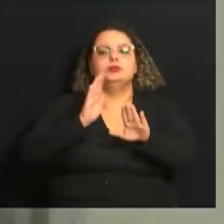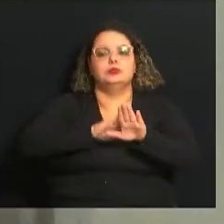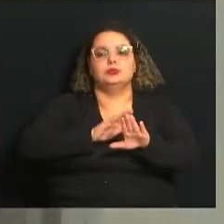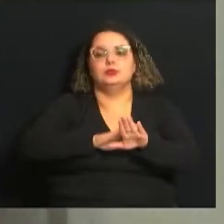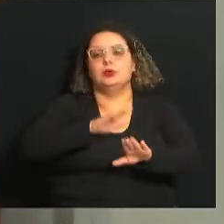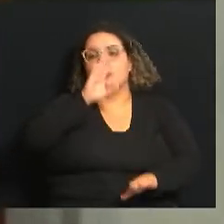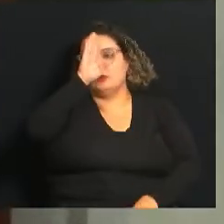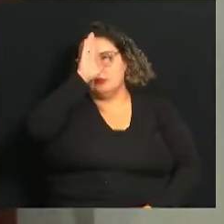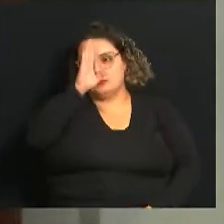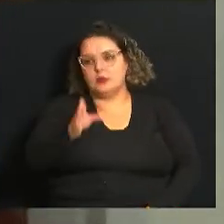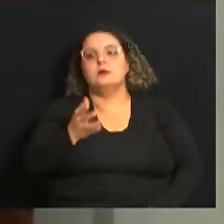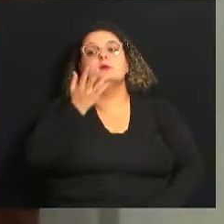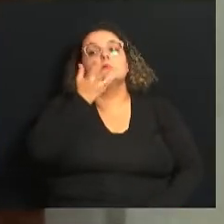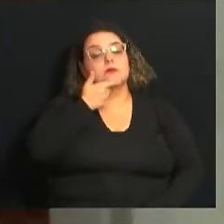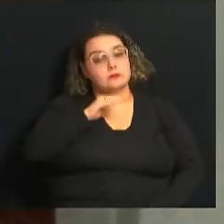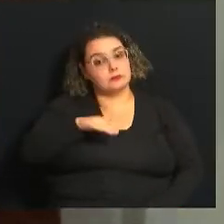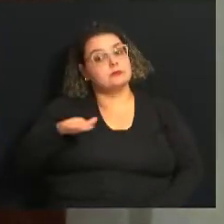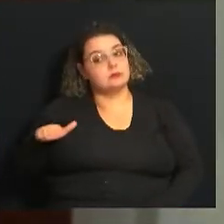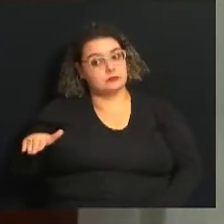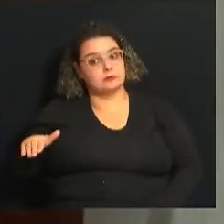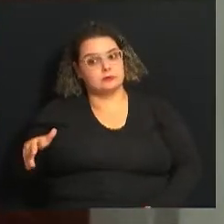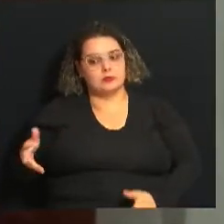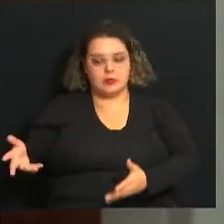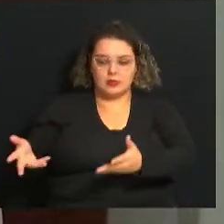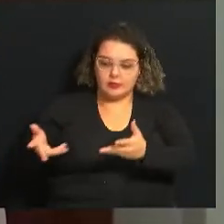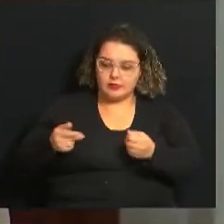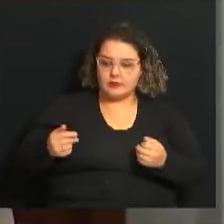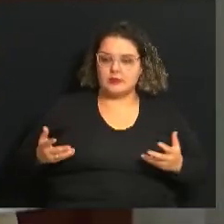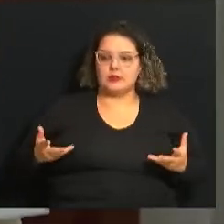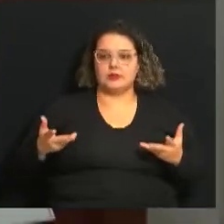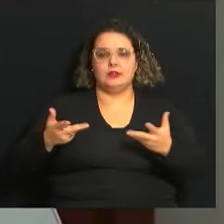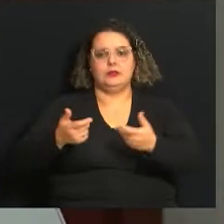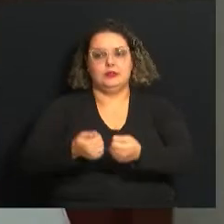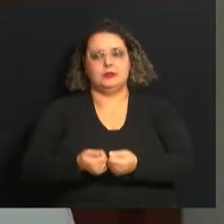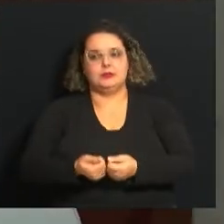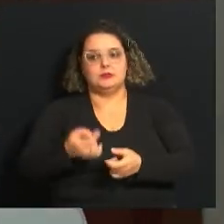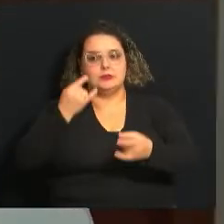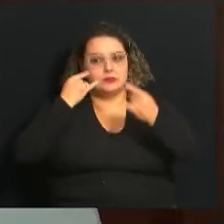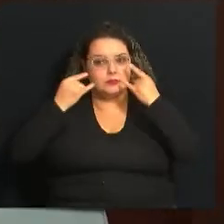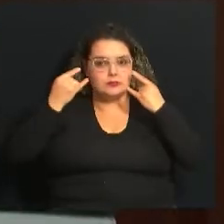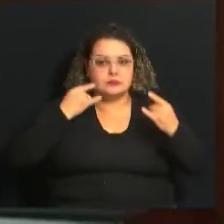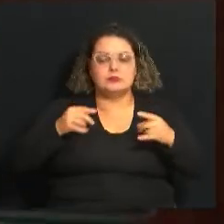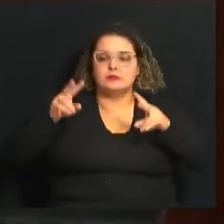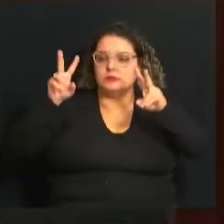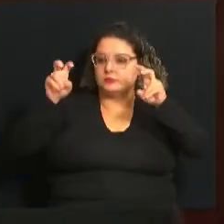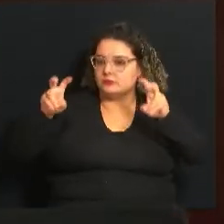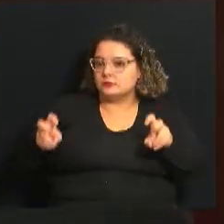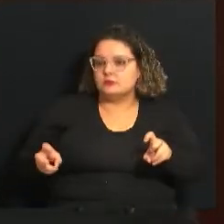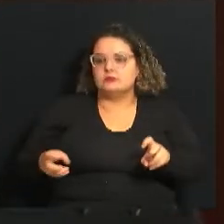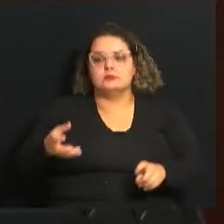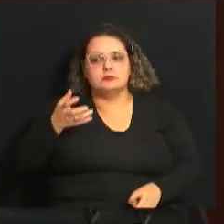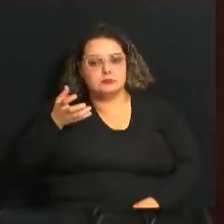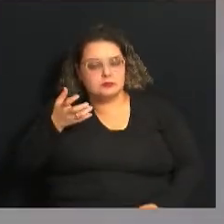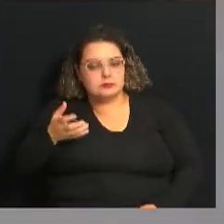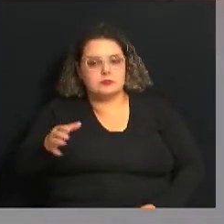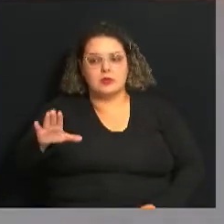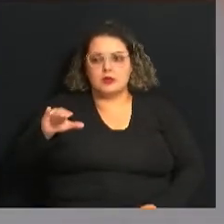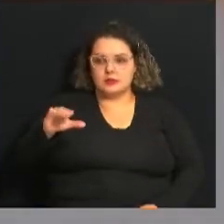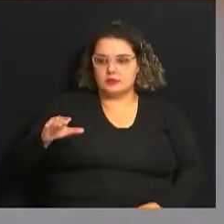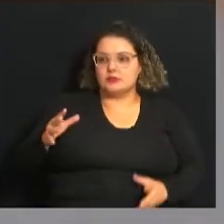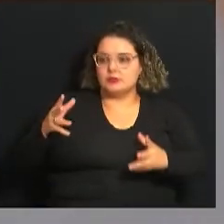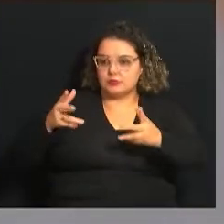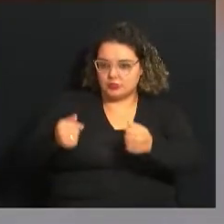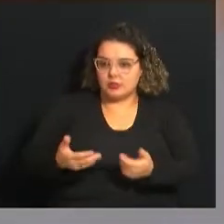para crianças, né? Então, nós convidamos a todos interessados no tema ou que se interessem por ciências em geral